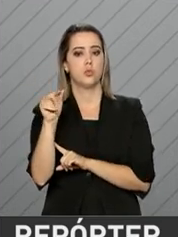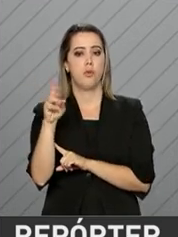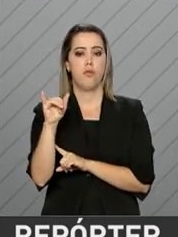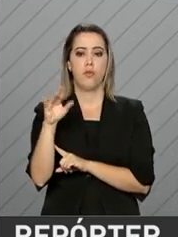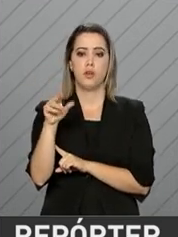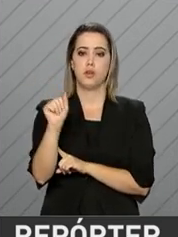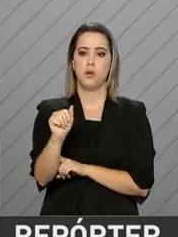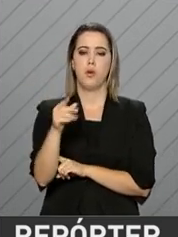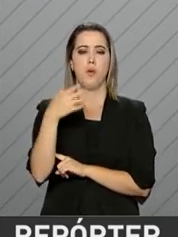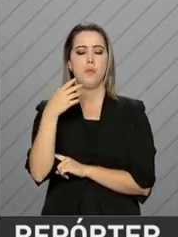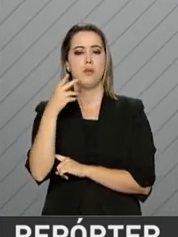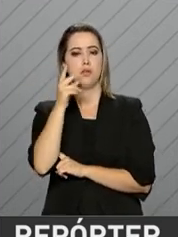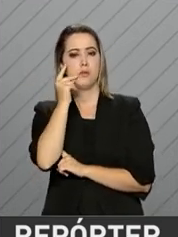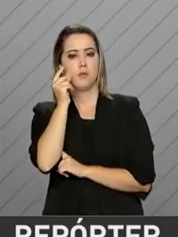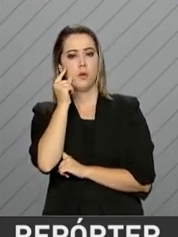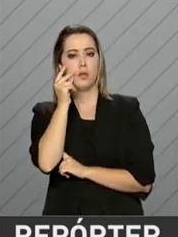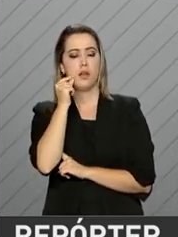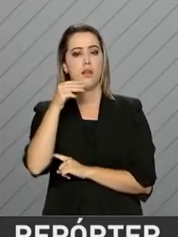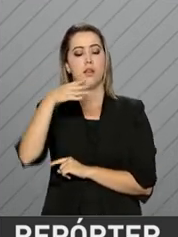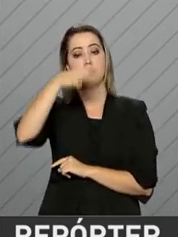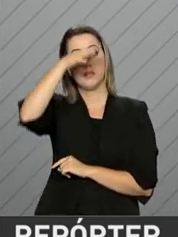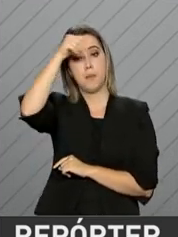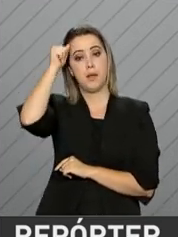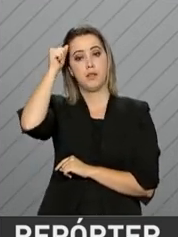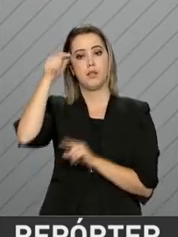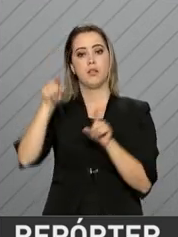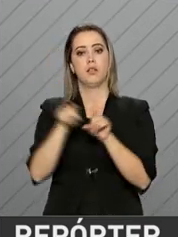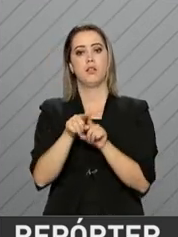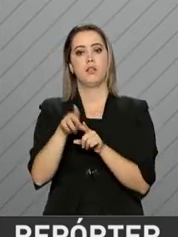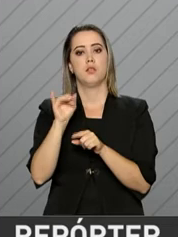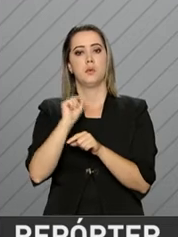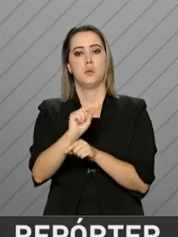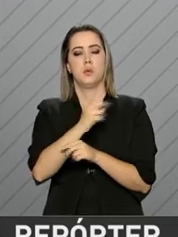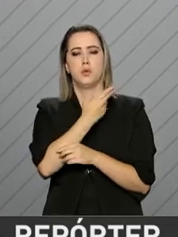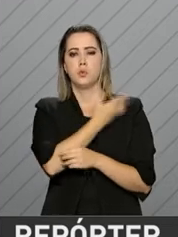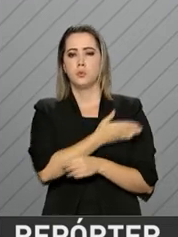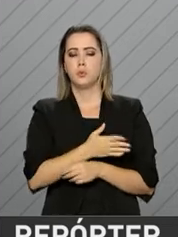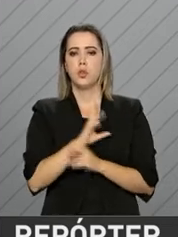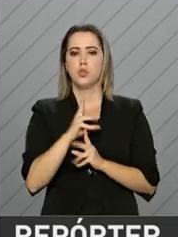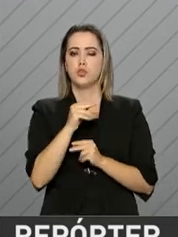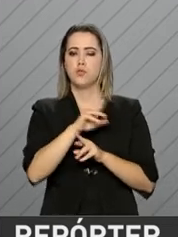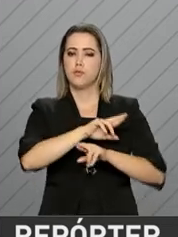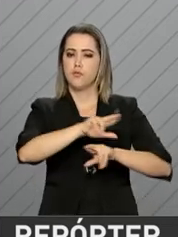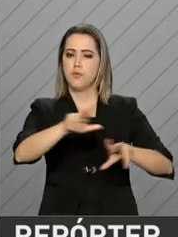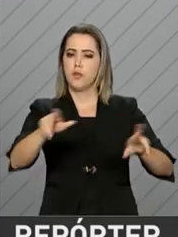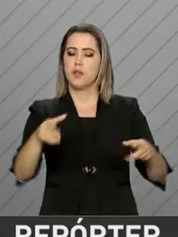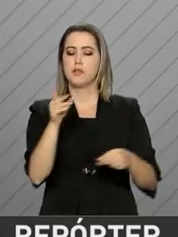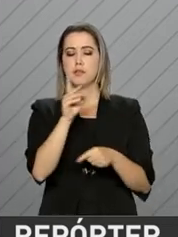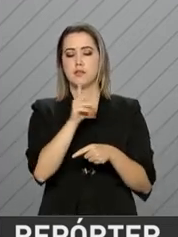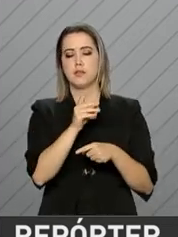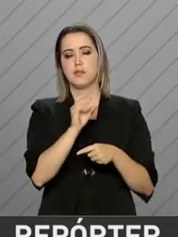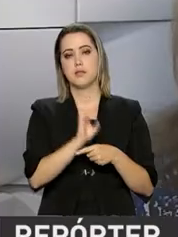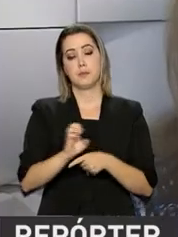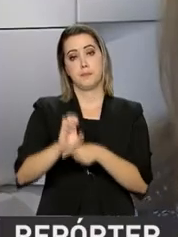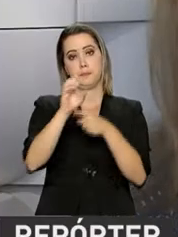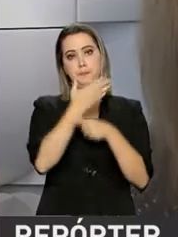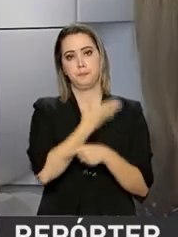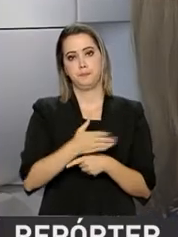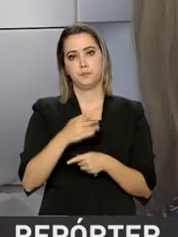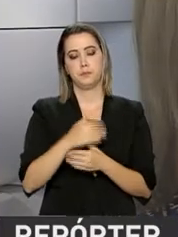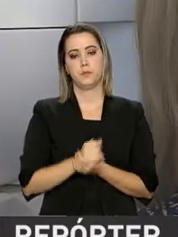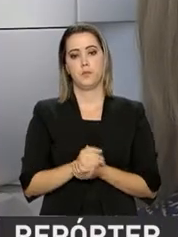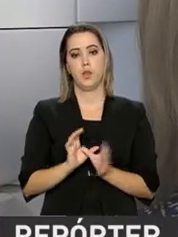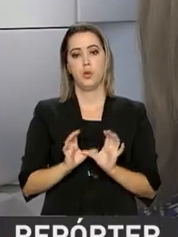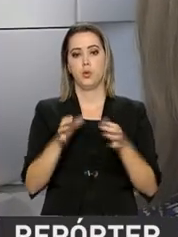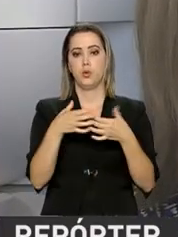Fortaleza, Manaus, Porto Alegre, Rio de Janeiro, Recife, Ribeirão Preto, Salvador e São Paulo. Existe uma